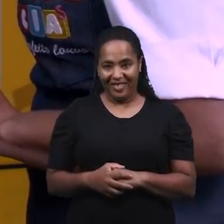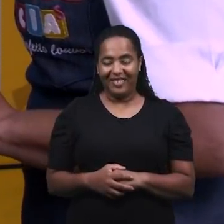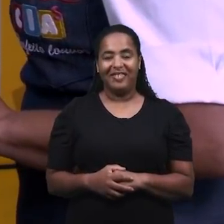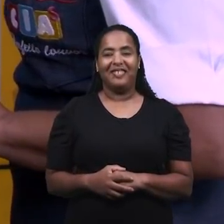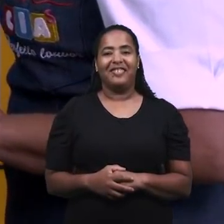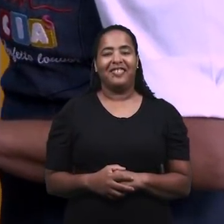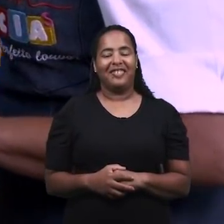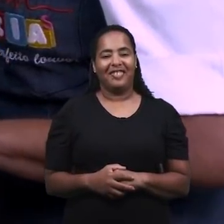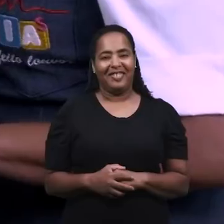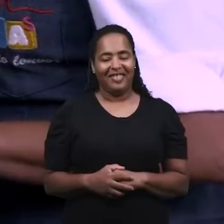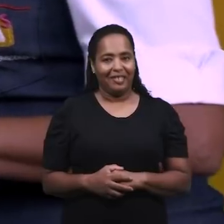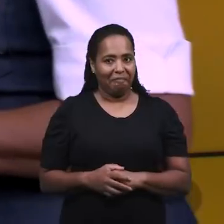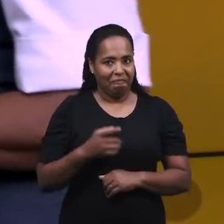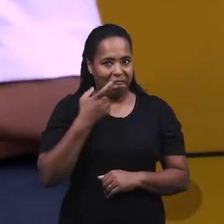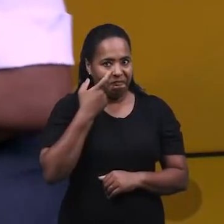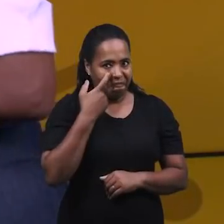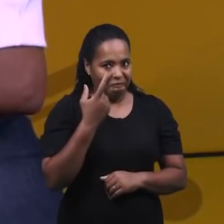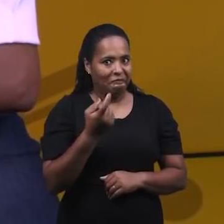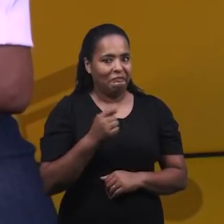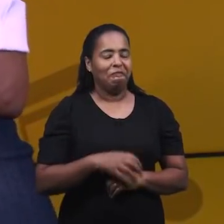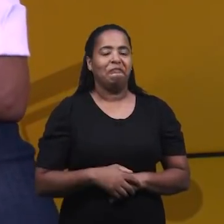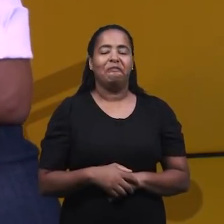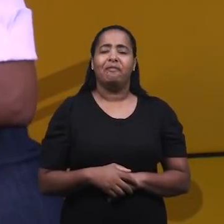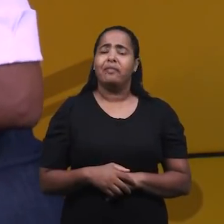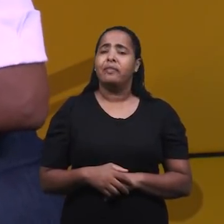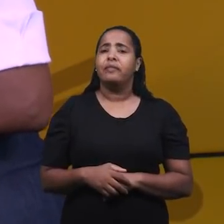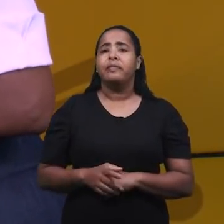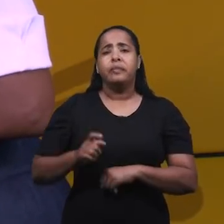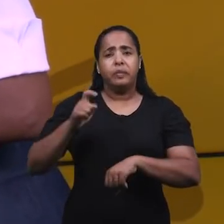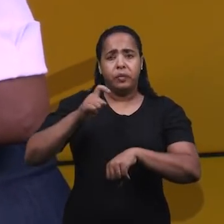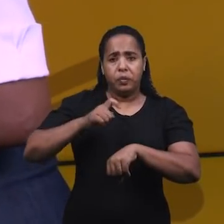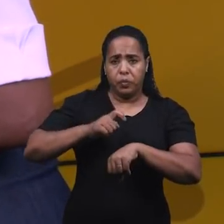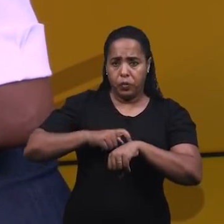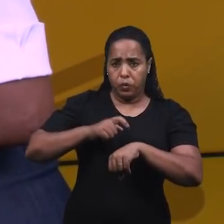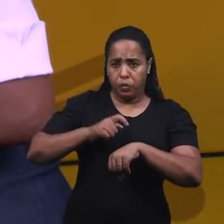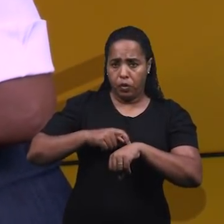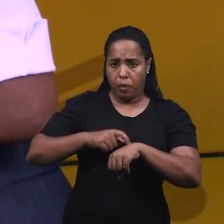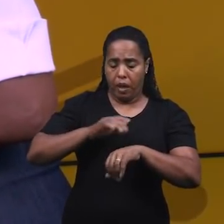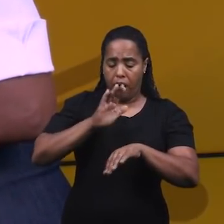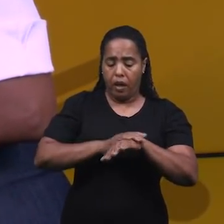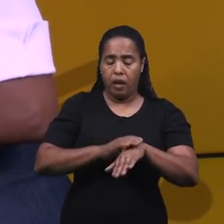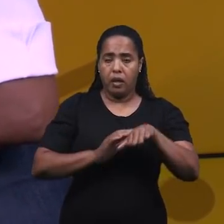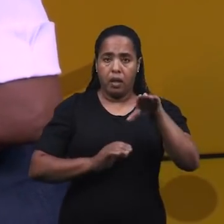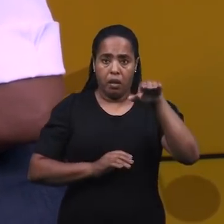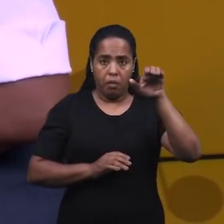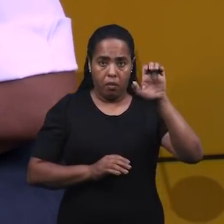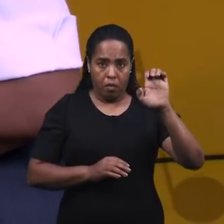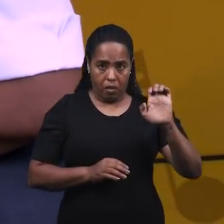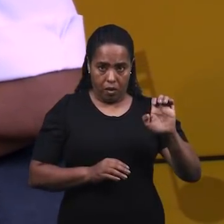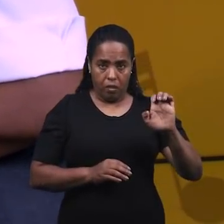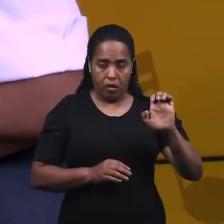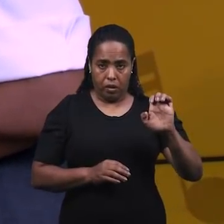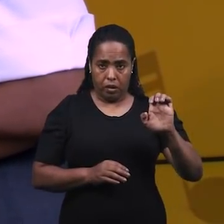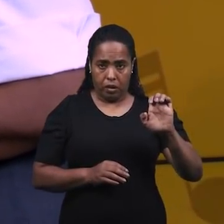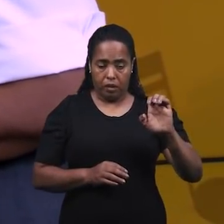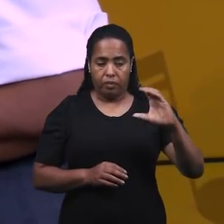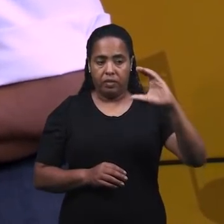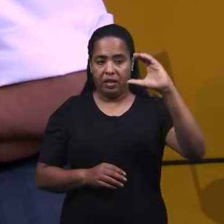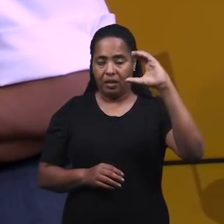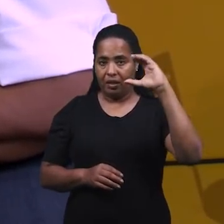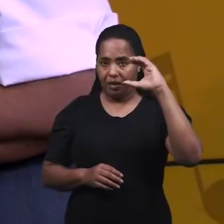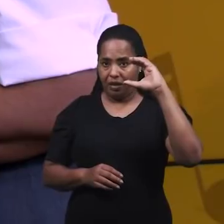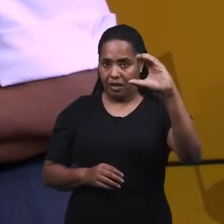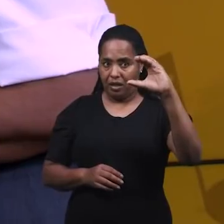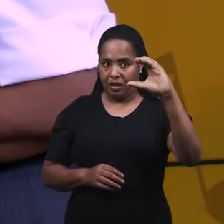mi. Agora vamos lá. Quando você der na mão esquerda a cifra C,